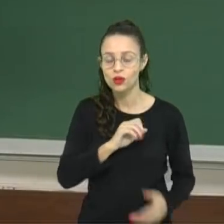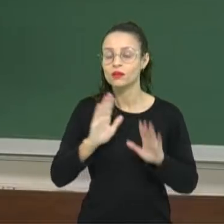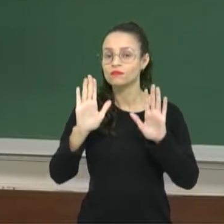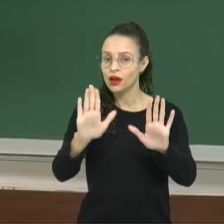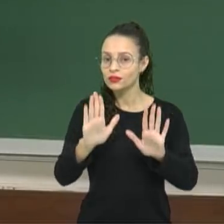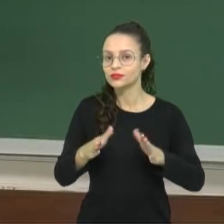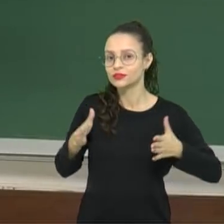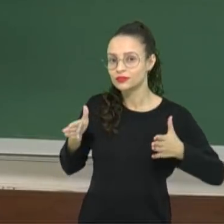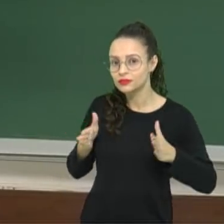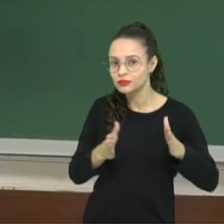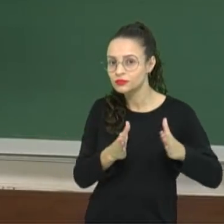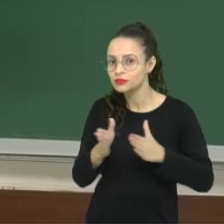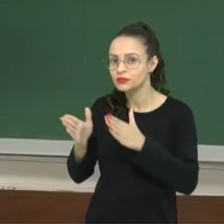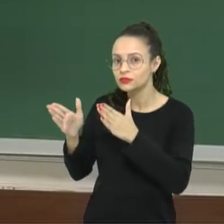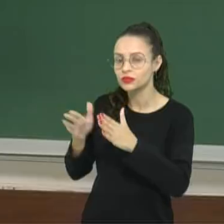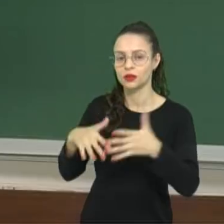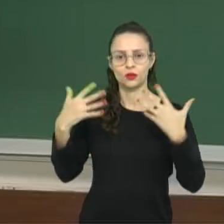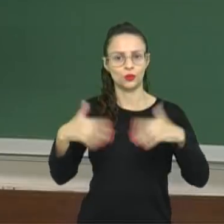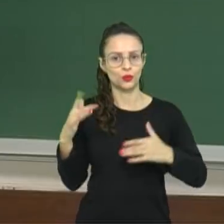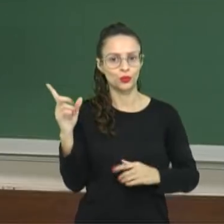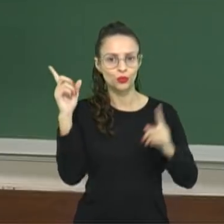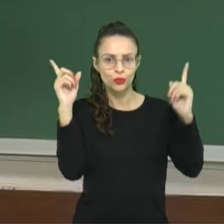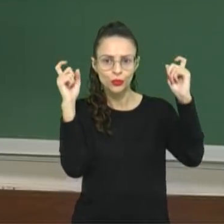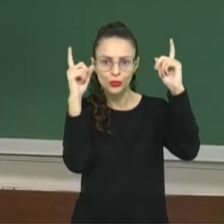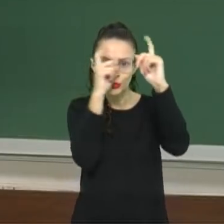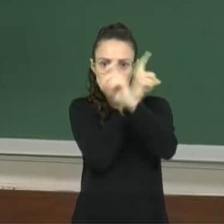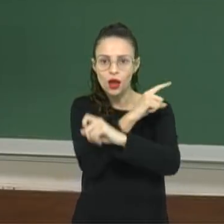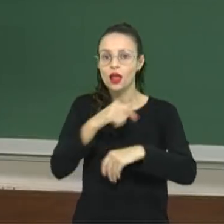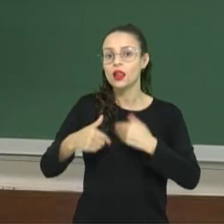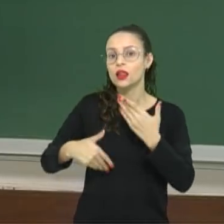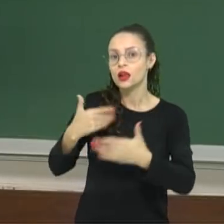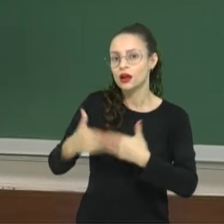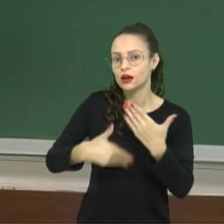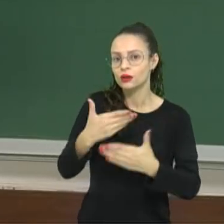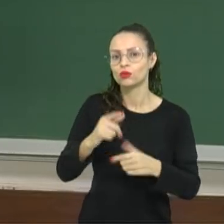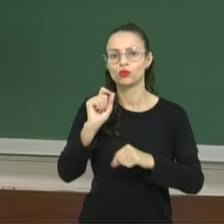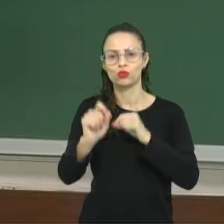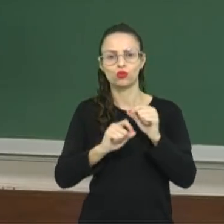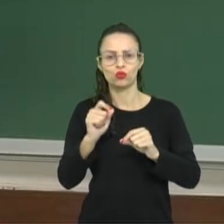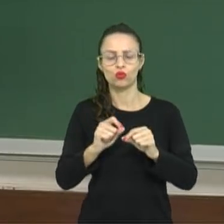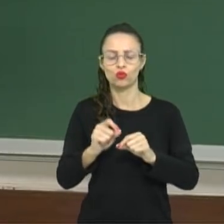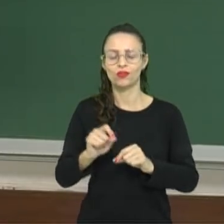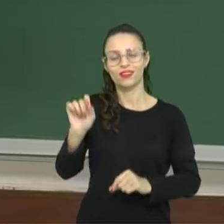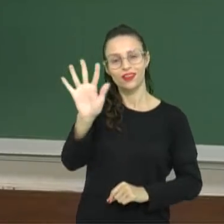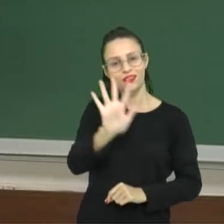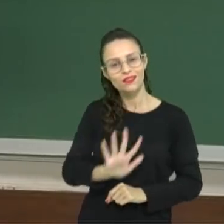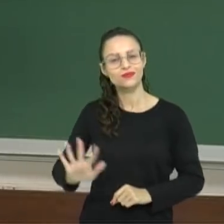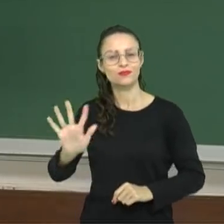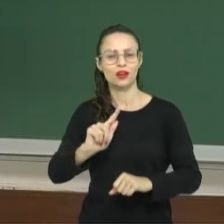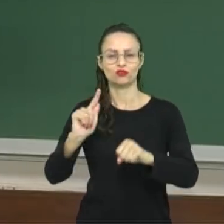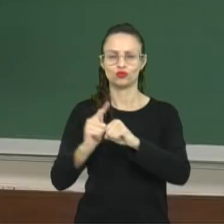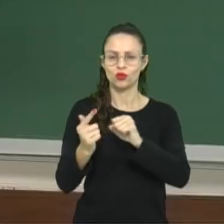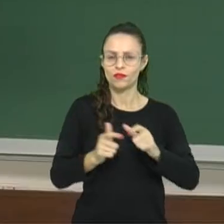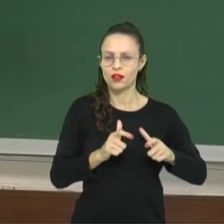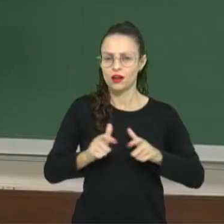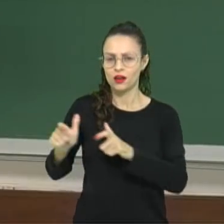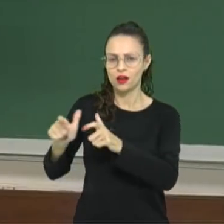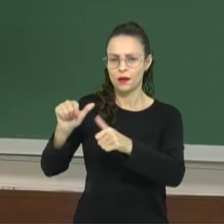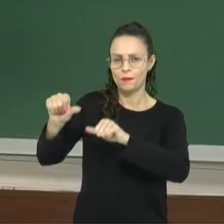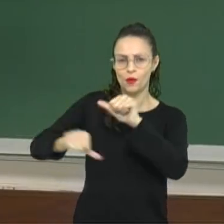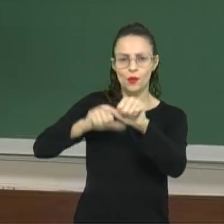esses caminhos eram mais difíceis, depois com o passar do tempo, conforme o espaço geográfico vai se modificando, também vão